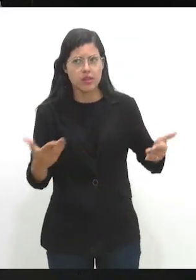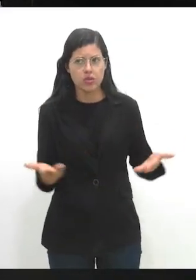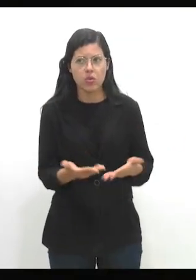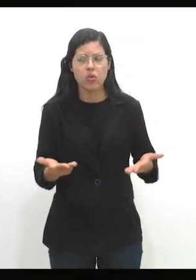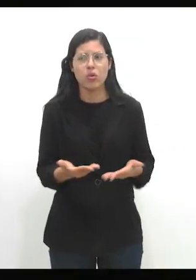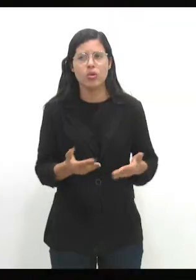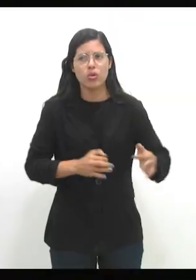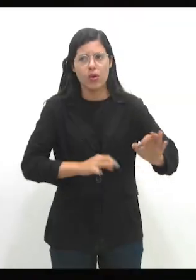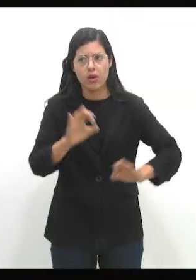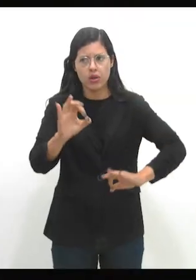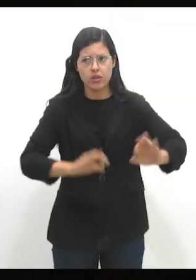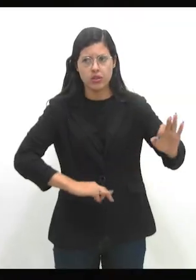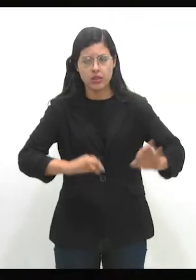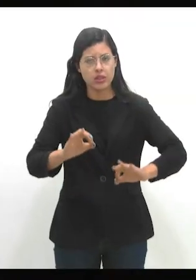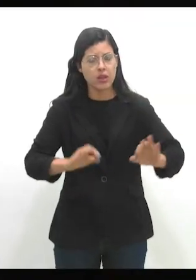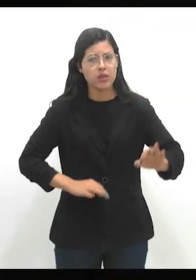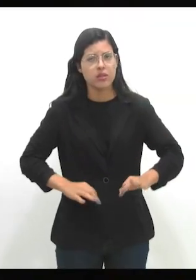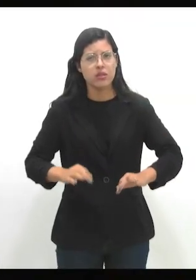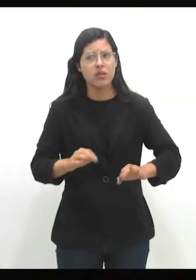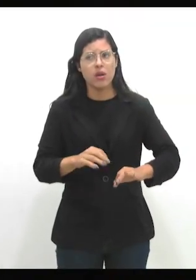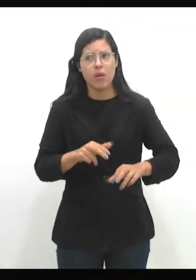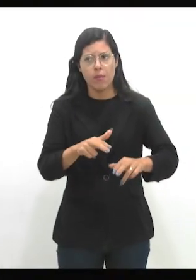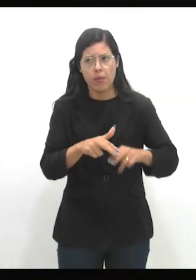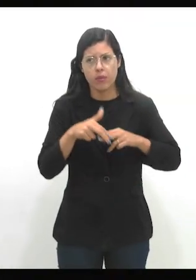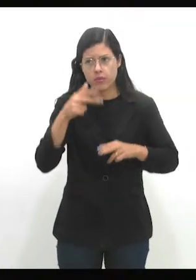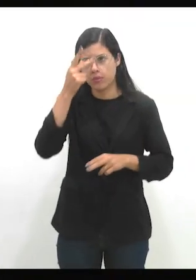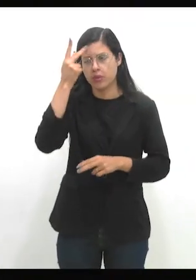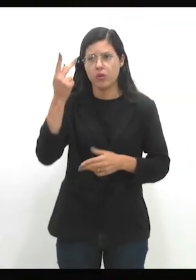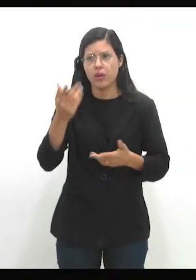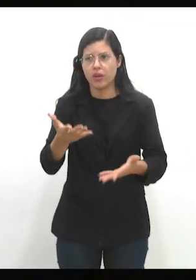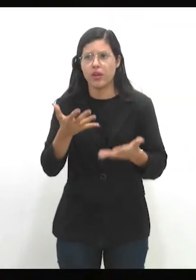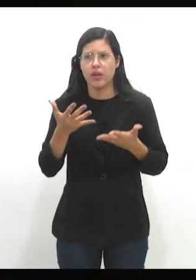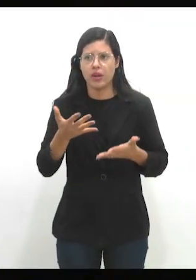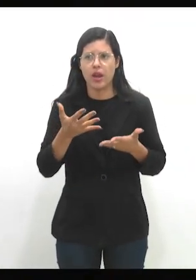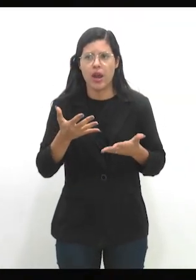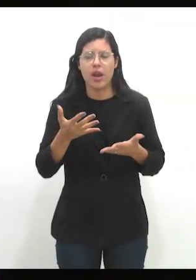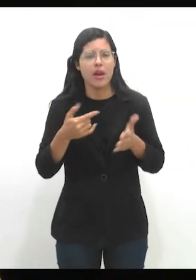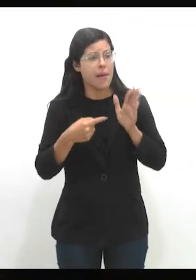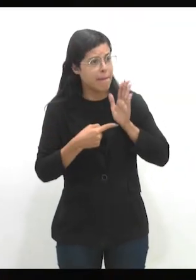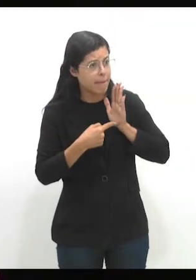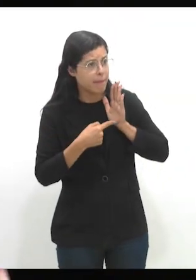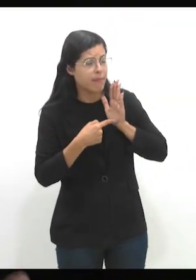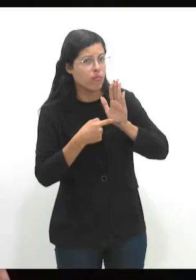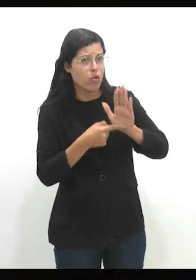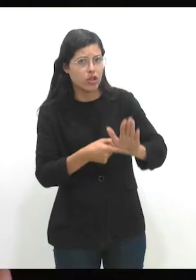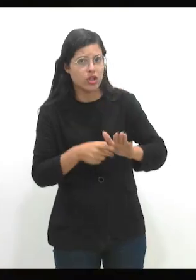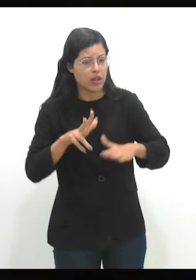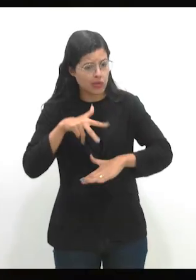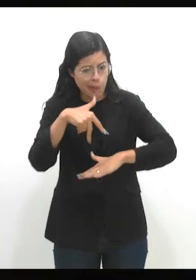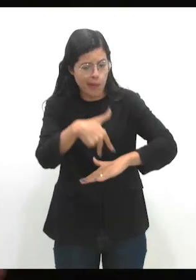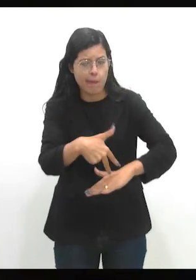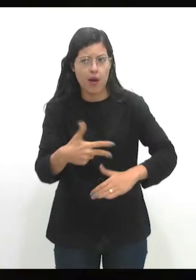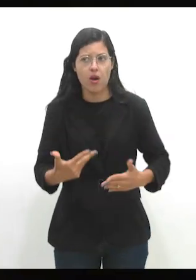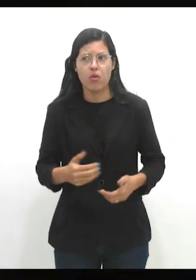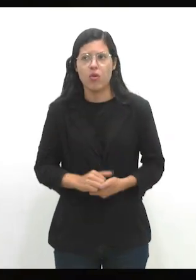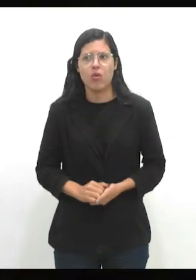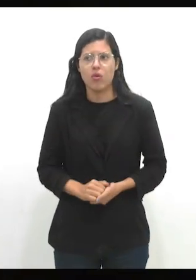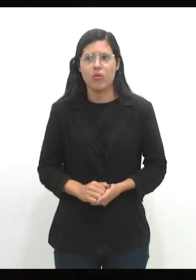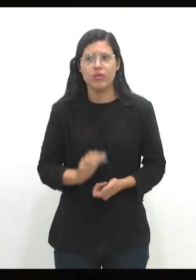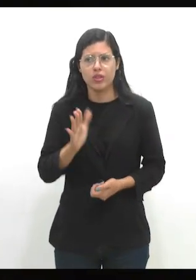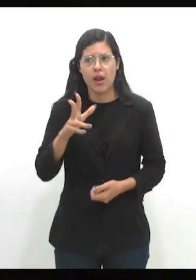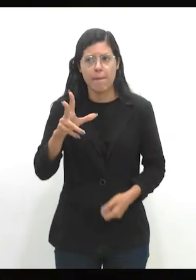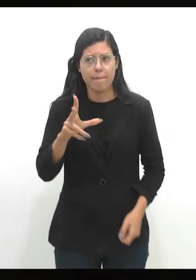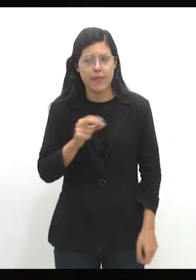assim, é montado por conta das pessoas que têm o desejo de levar aquele espetáculo para o palco. Exatamente. E só esse fator já merece